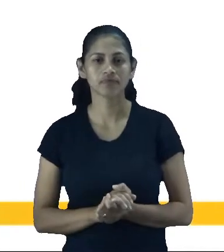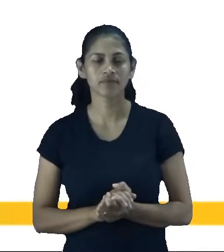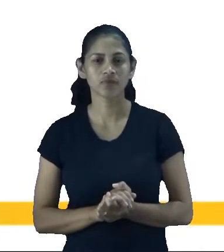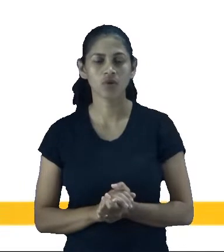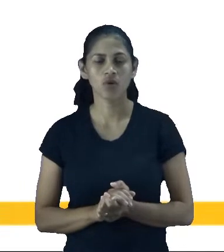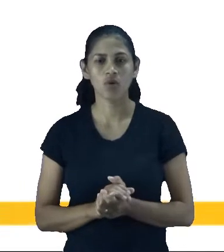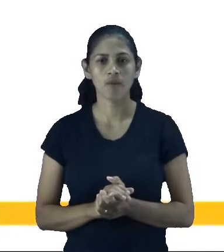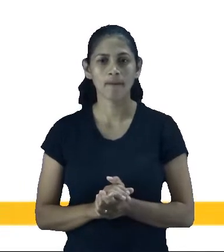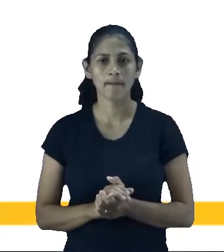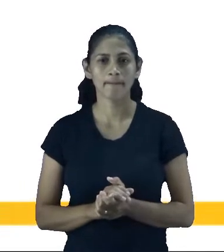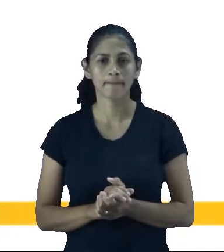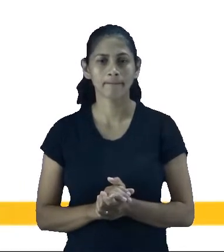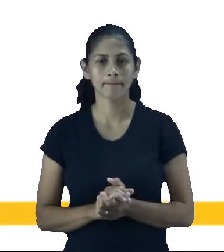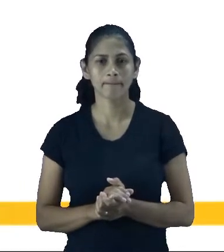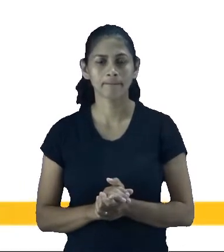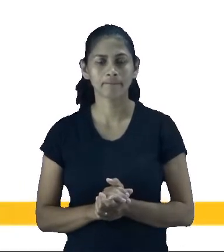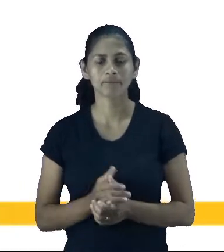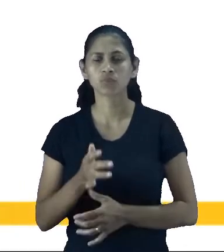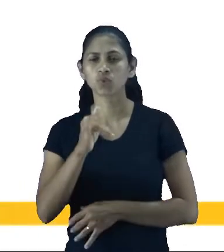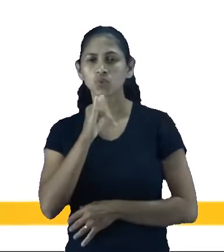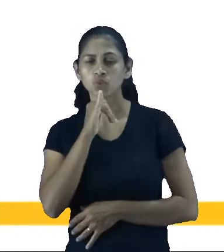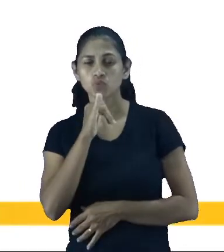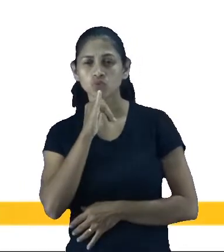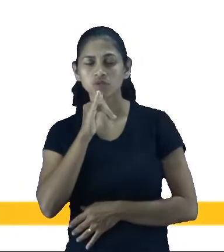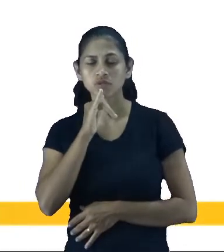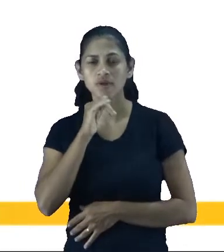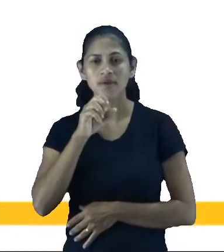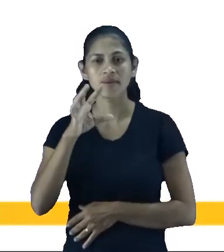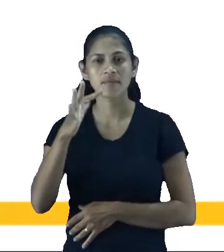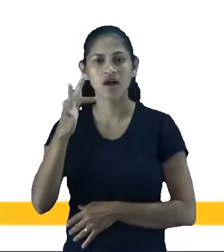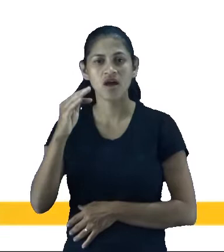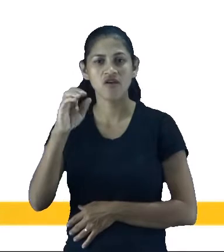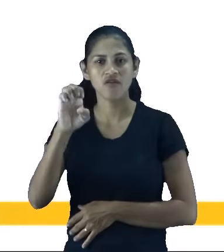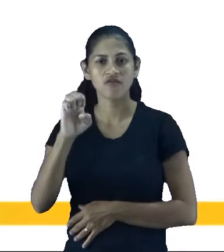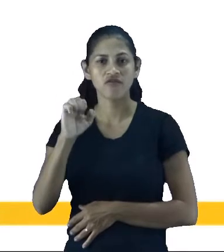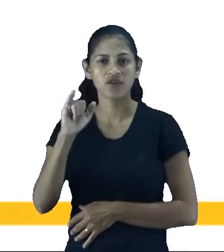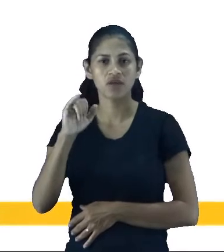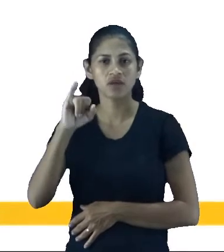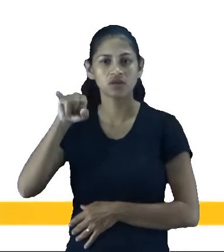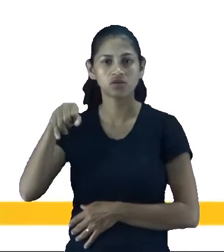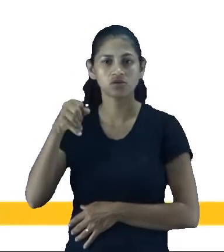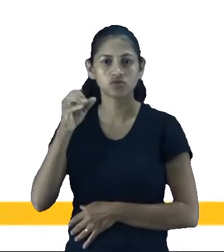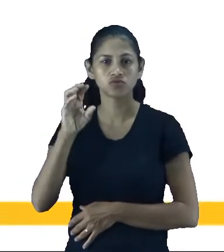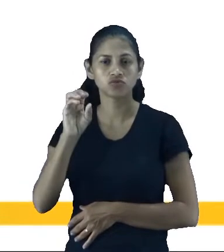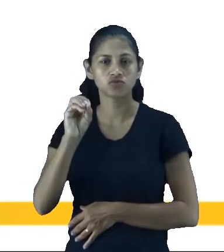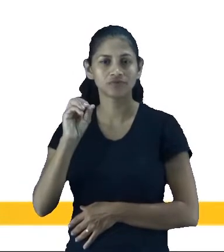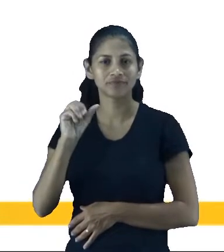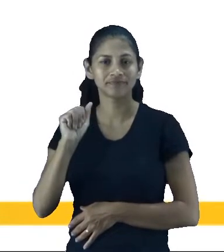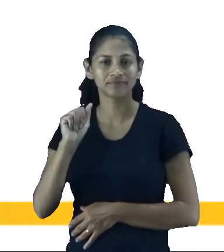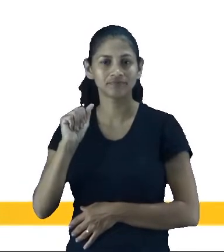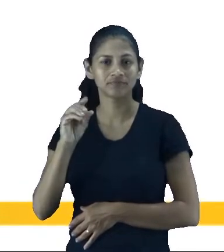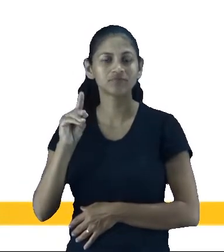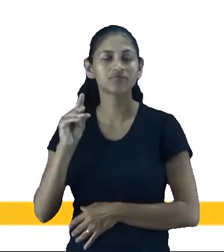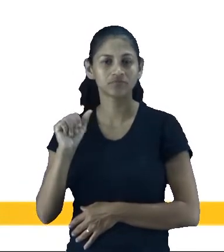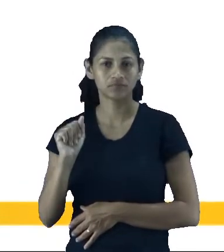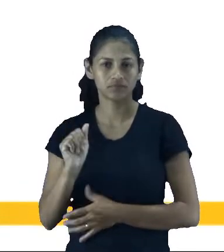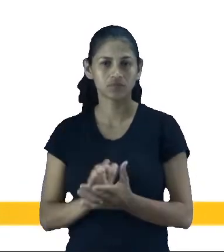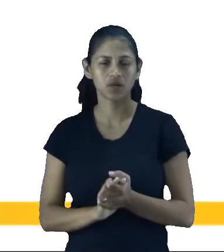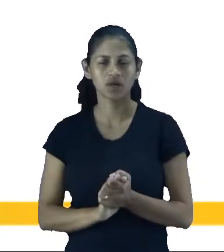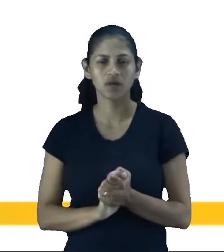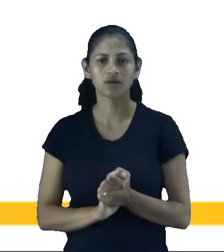na colônia, Um exemplo é a feijoada brasileira, resultado da adaptação dos